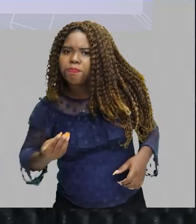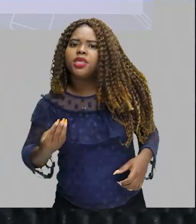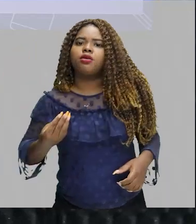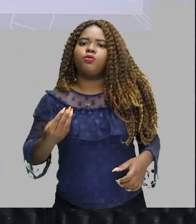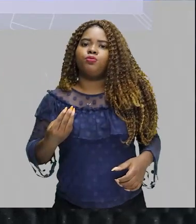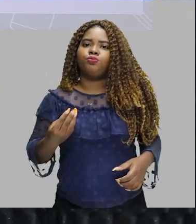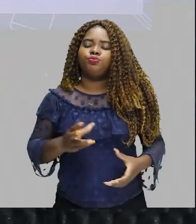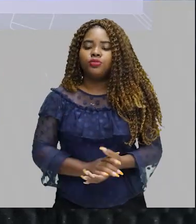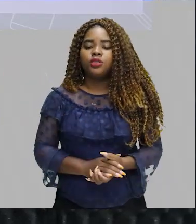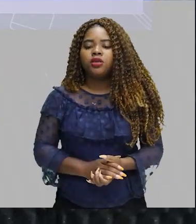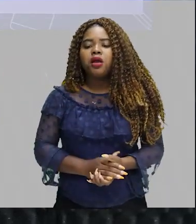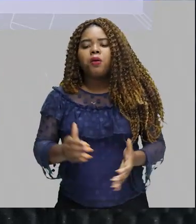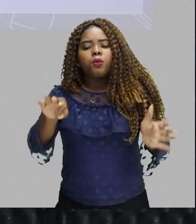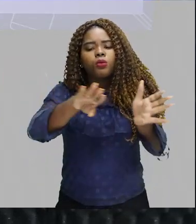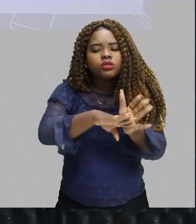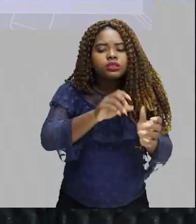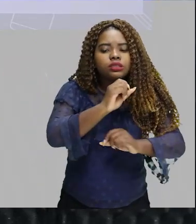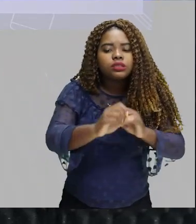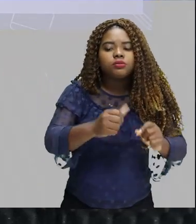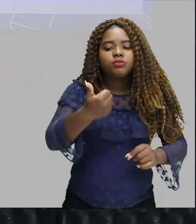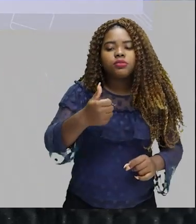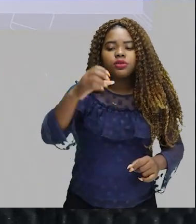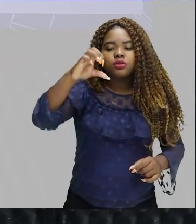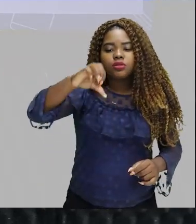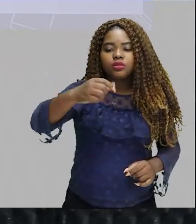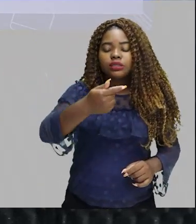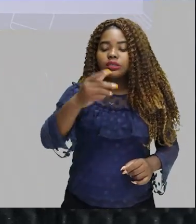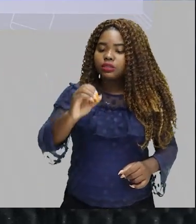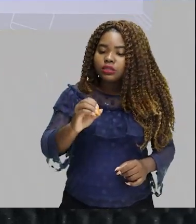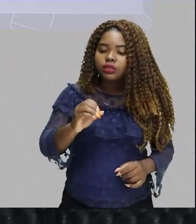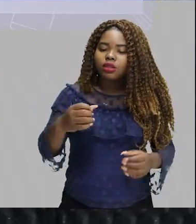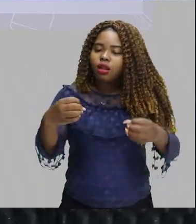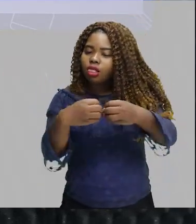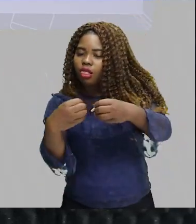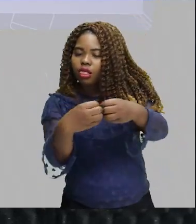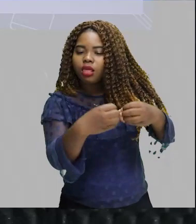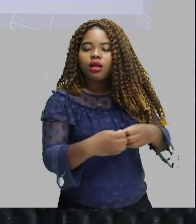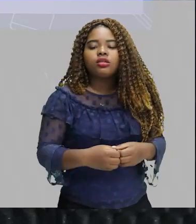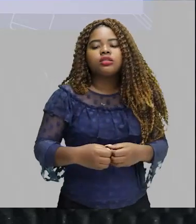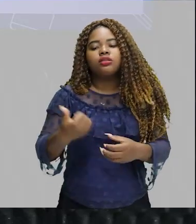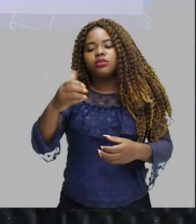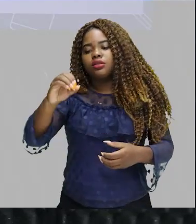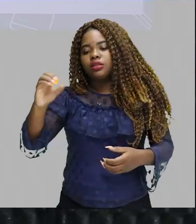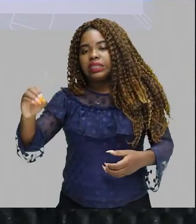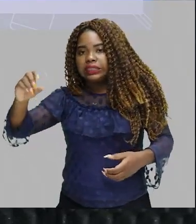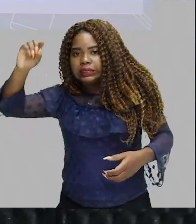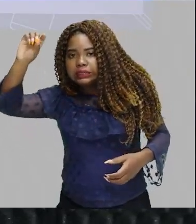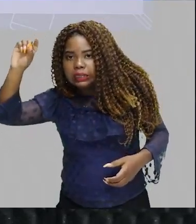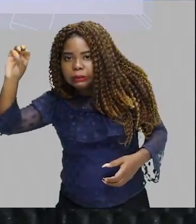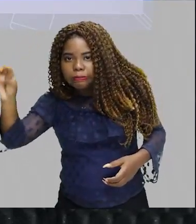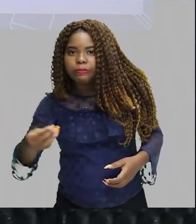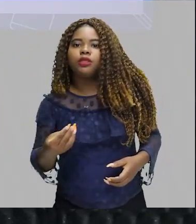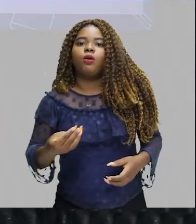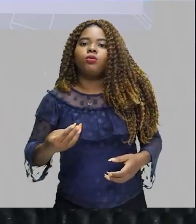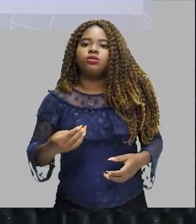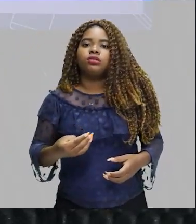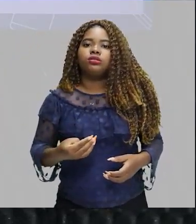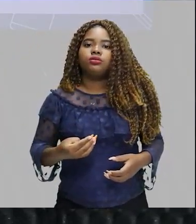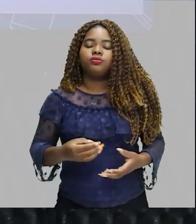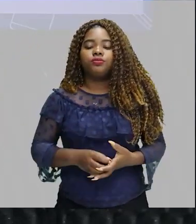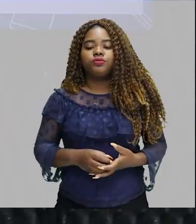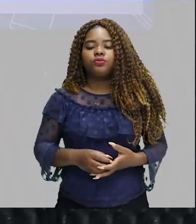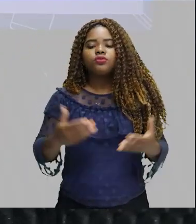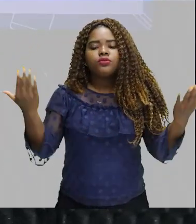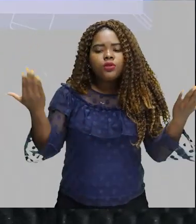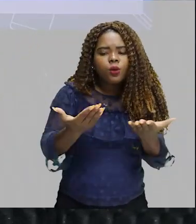em 1970, a gente já está próximo de 100 milhões. Quer dizer, no prazo aí de 30 anos, a população brasileira quase dobrou. Hoje, Marcos,